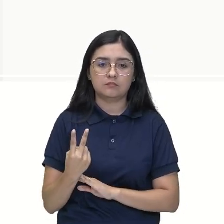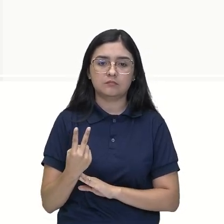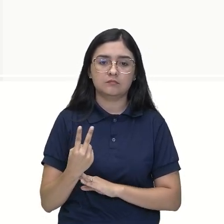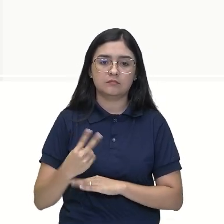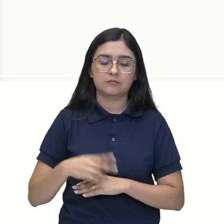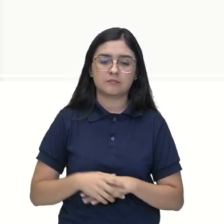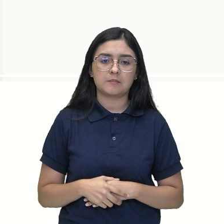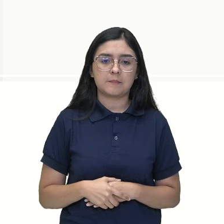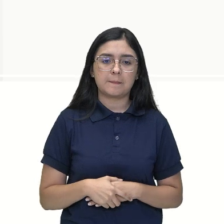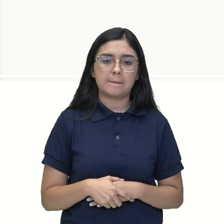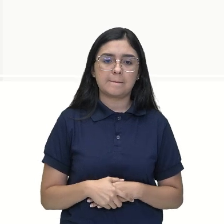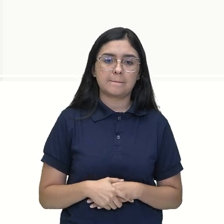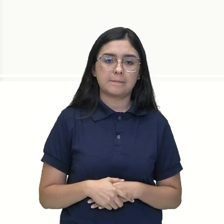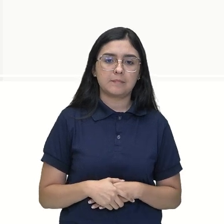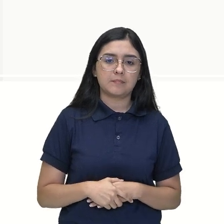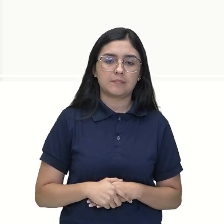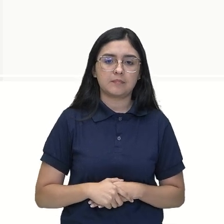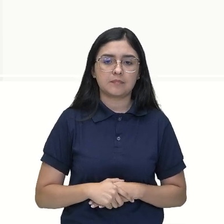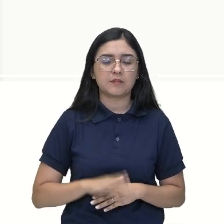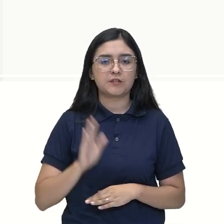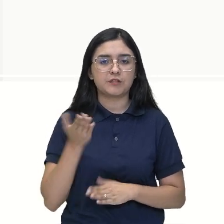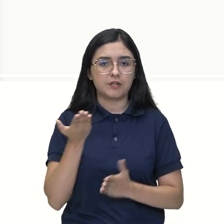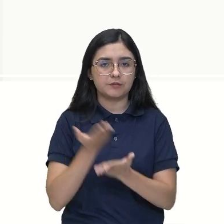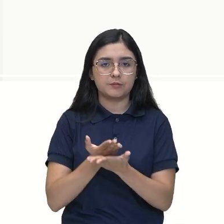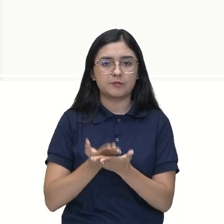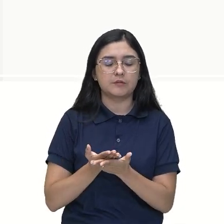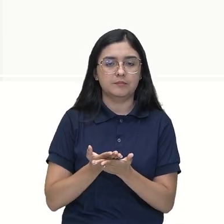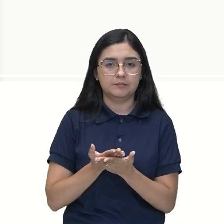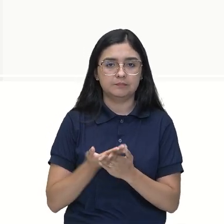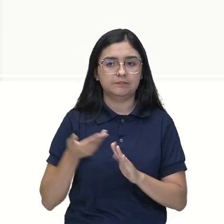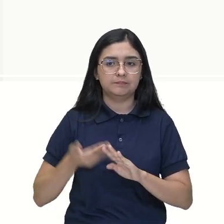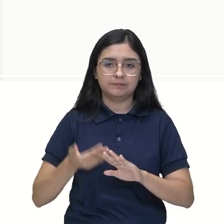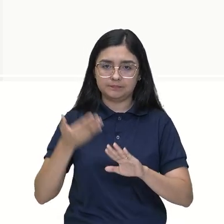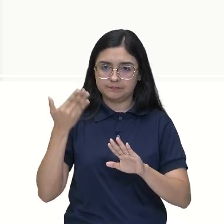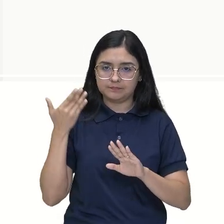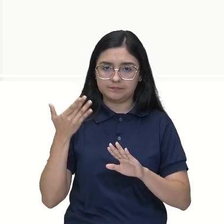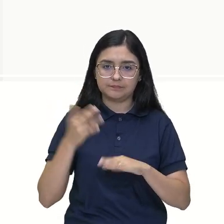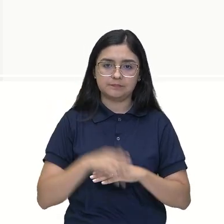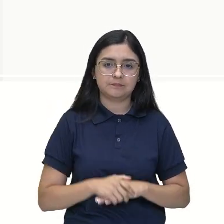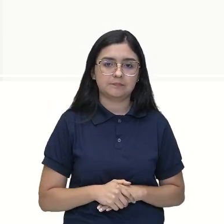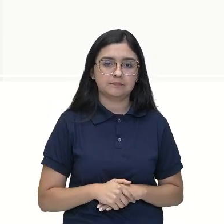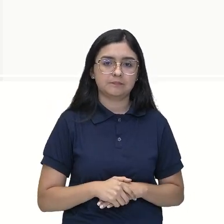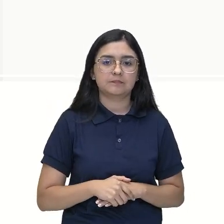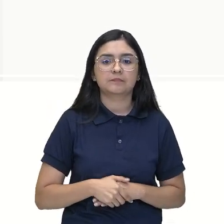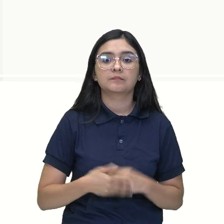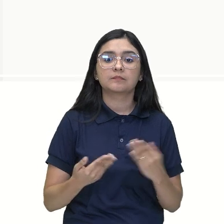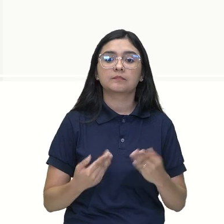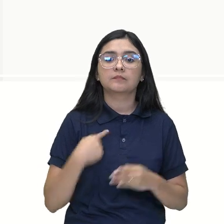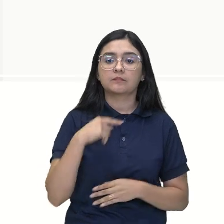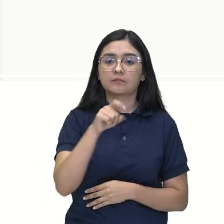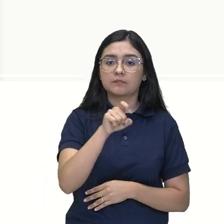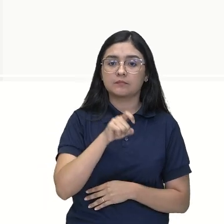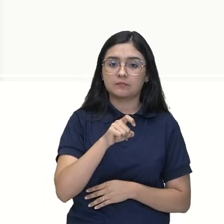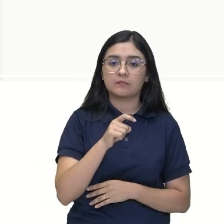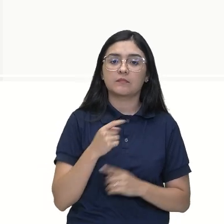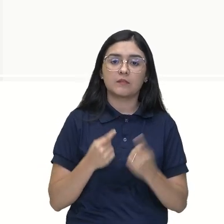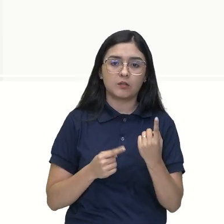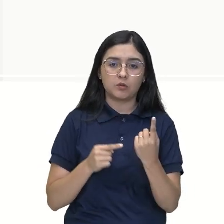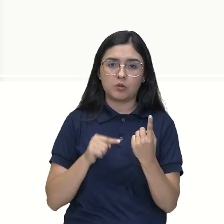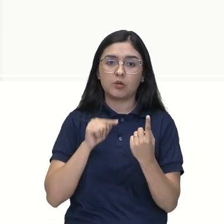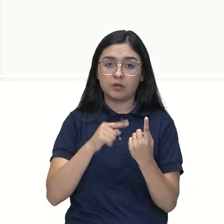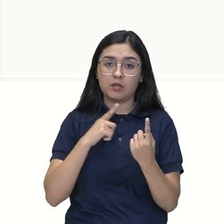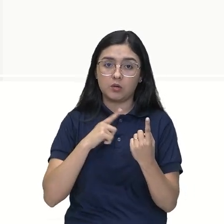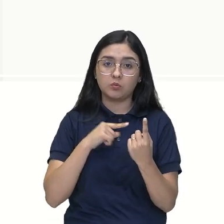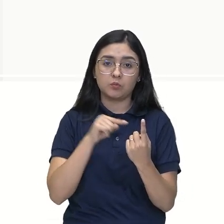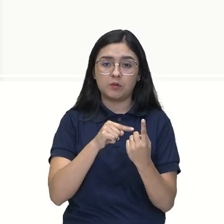2. Tá? Já vimos esse assunto. Ó, aqui na frente do x tem o número 1, ele não aparece, mas a